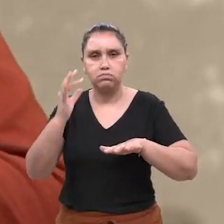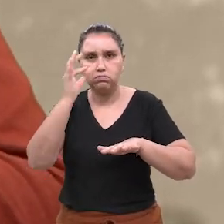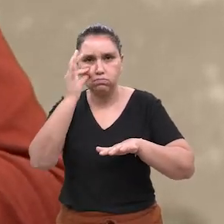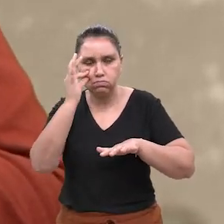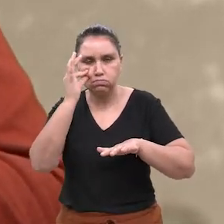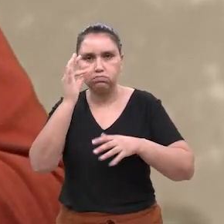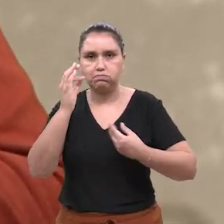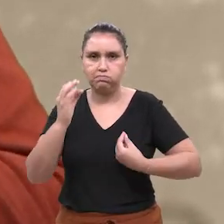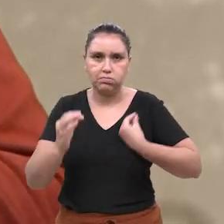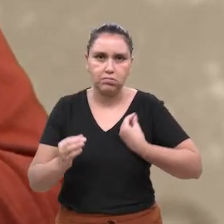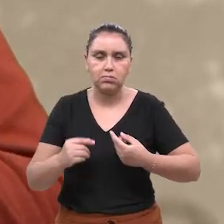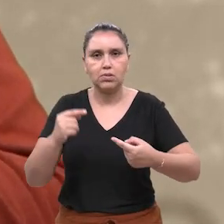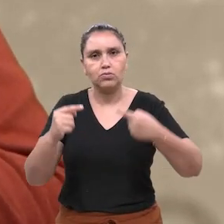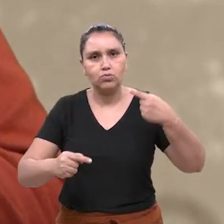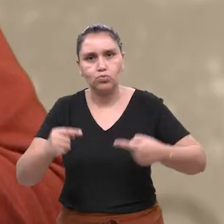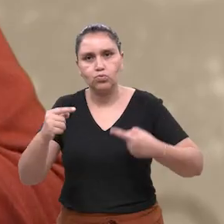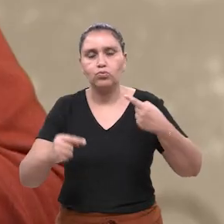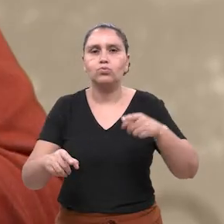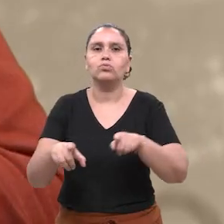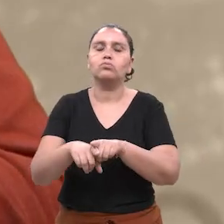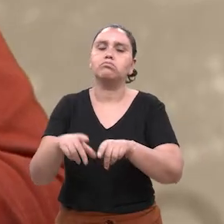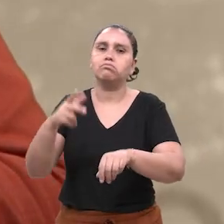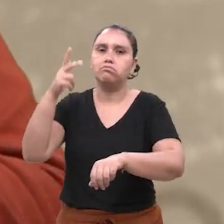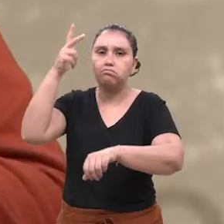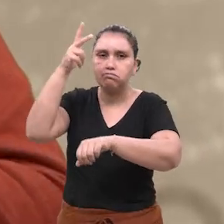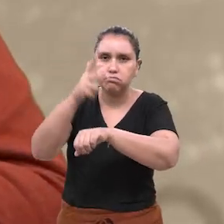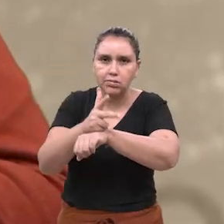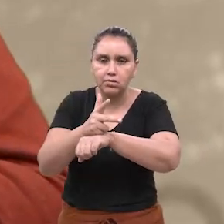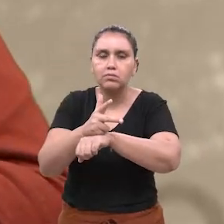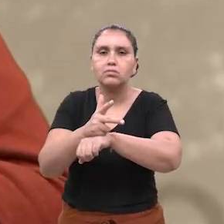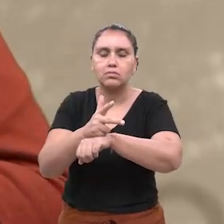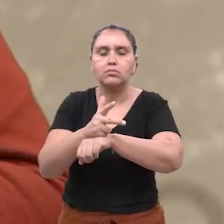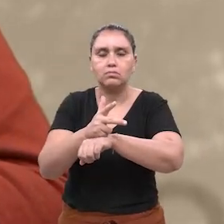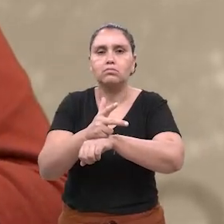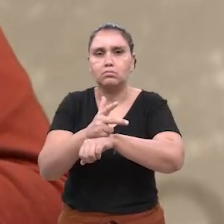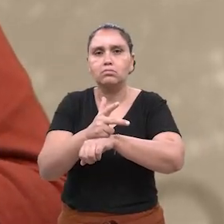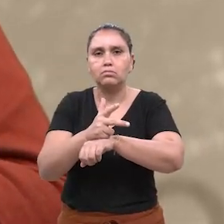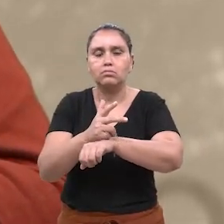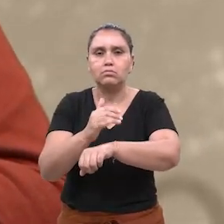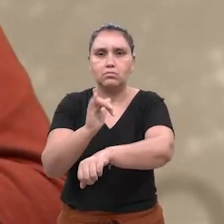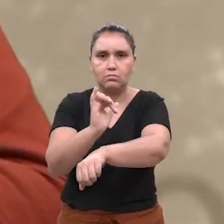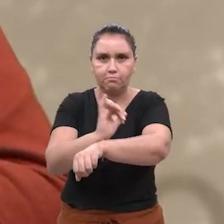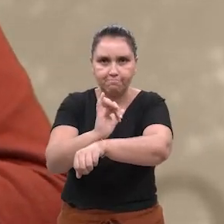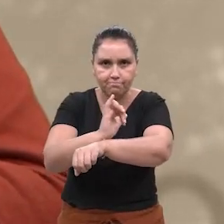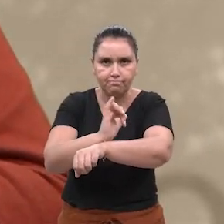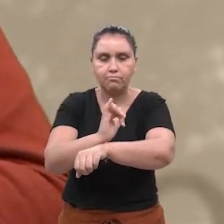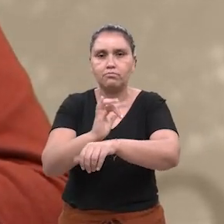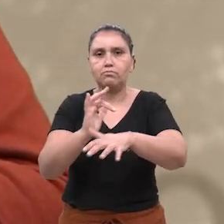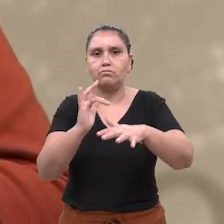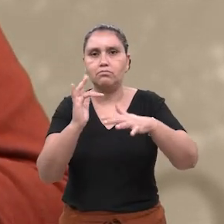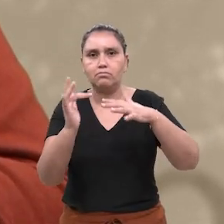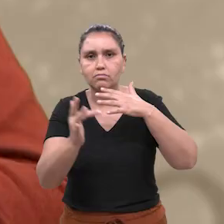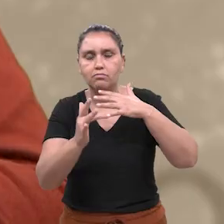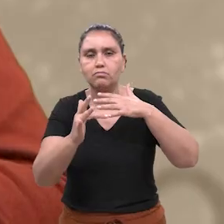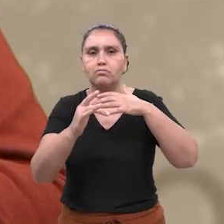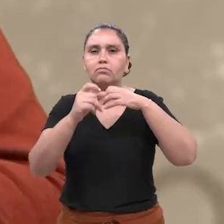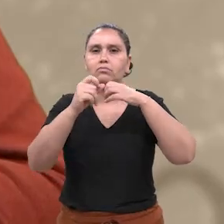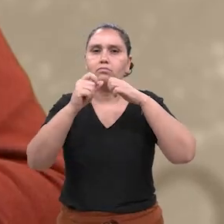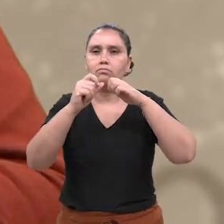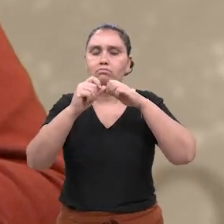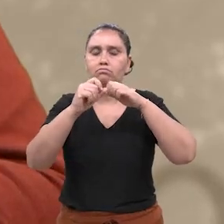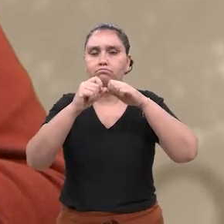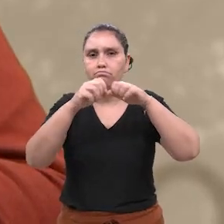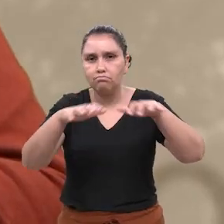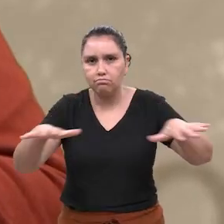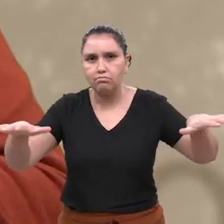sessões presenciais, né, e sendo transmitida para a população via rede social. Então,